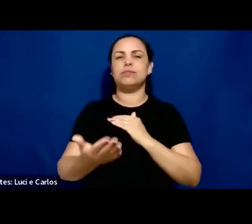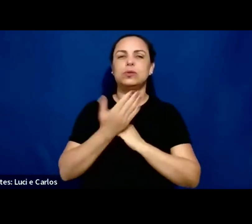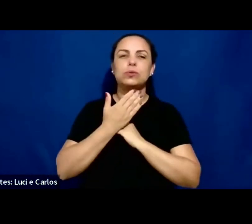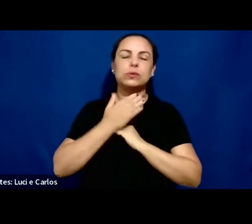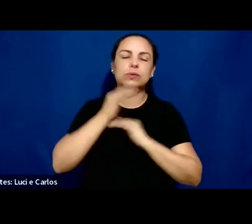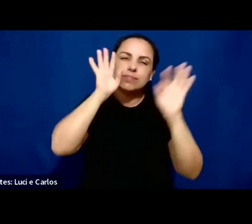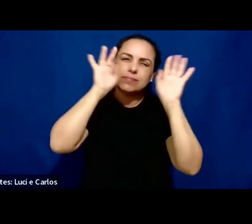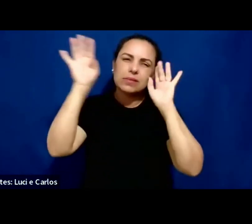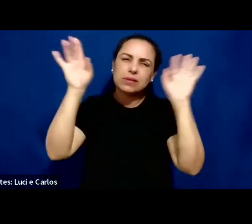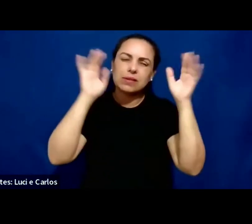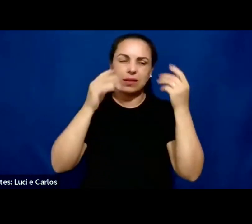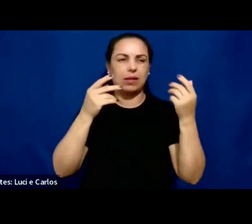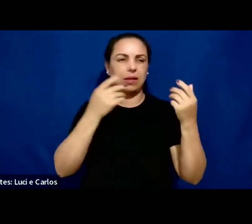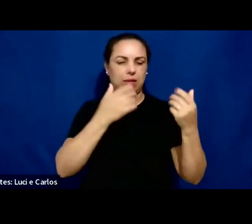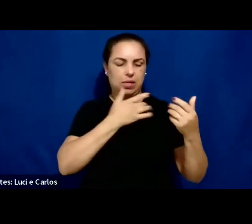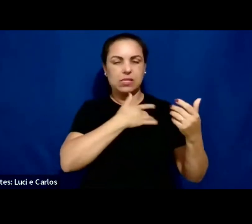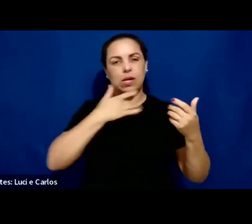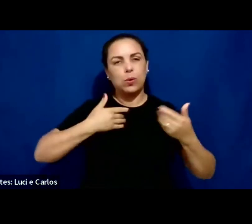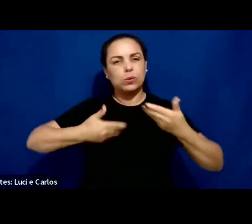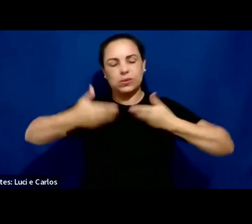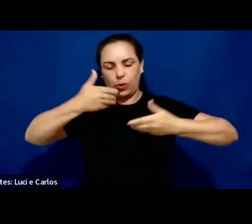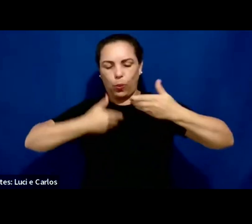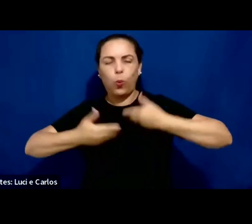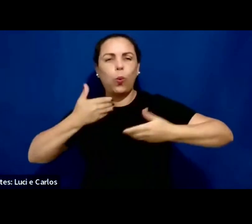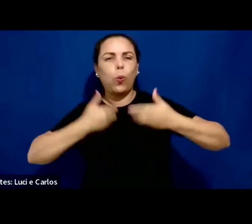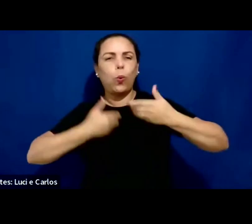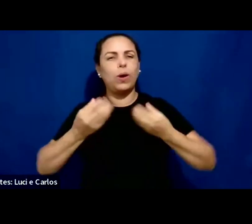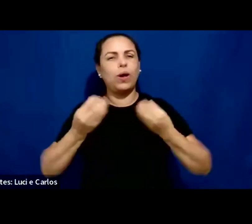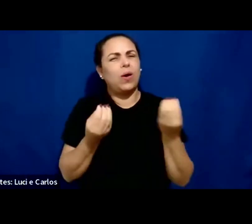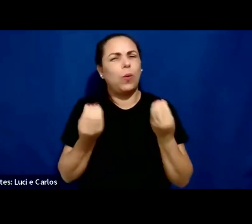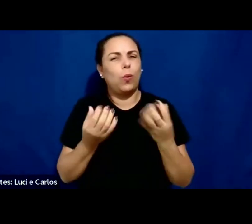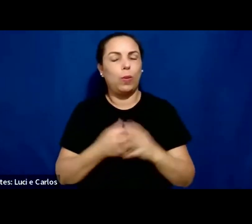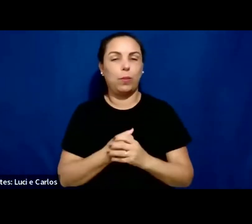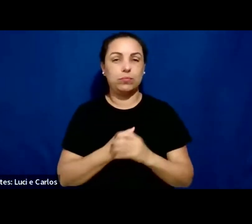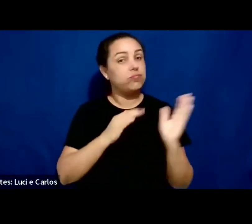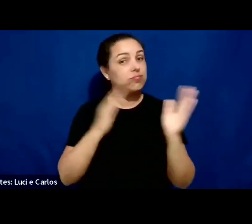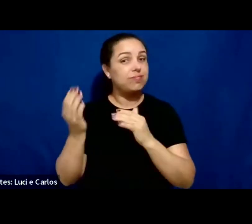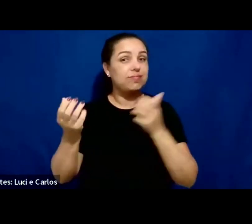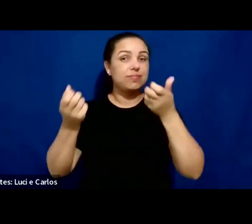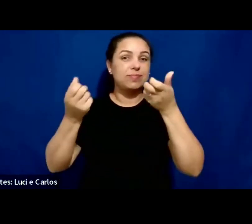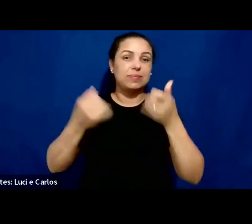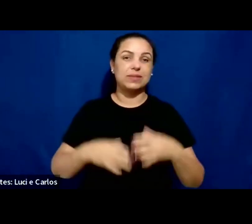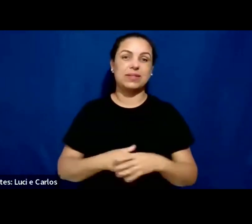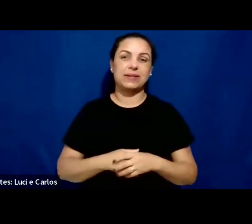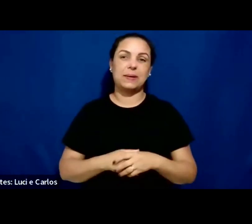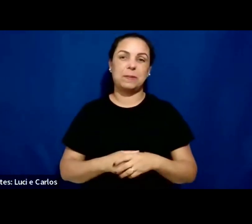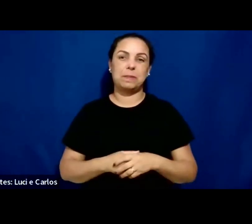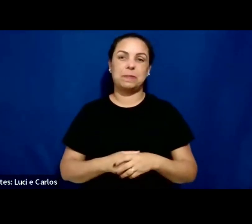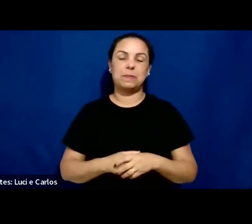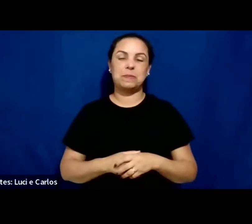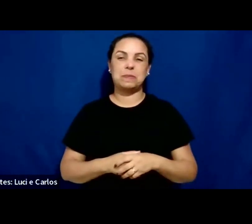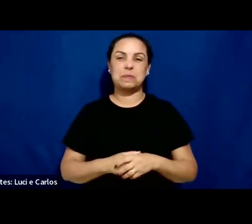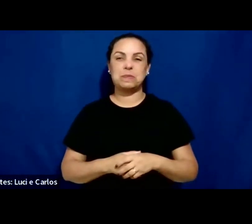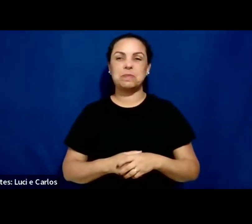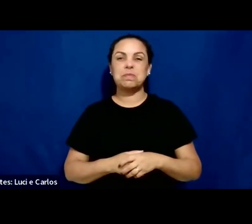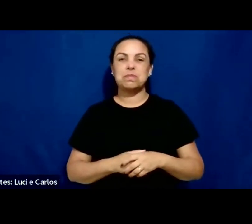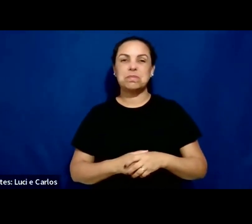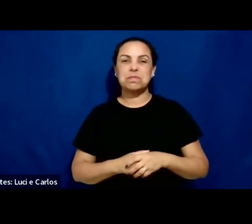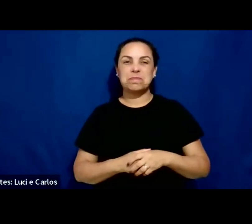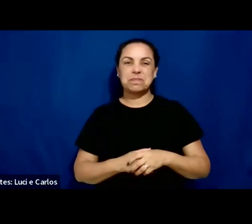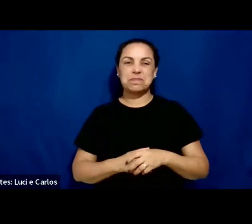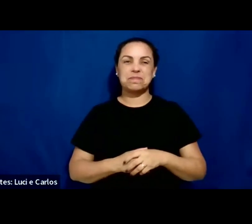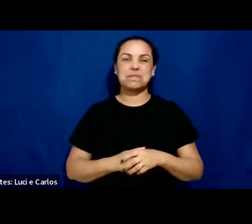como vamos cuidar desse nosso corpo, tá certo? Então é isso.